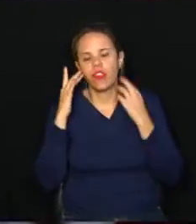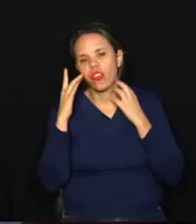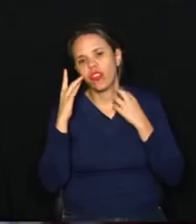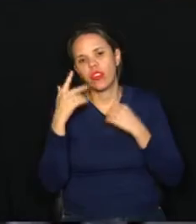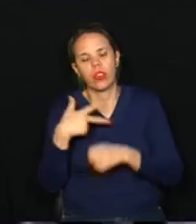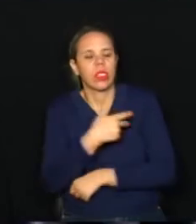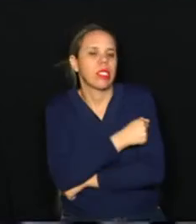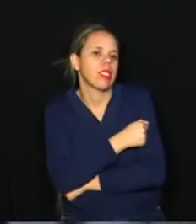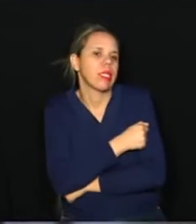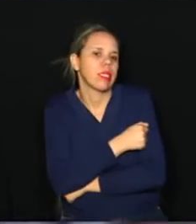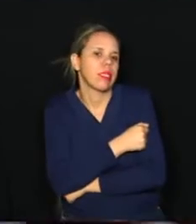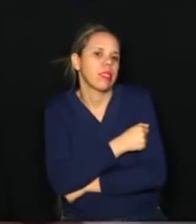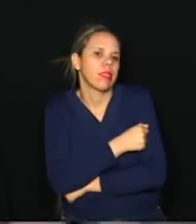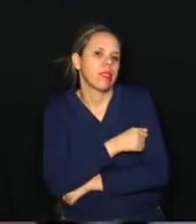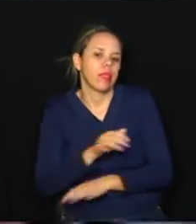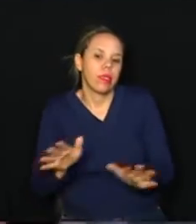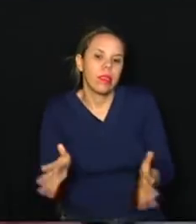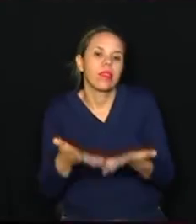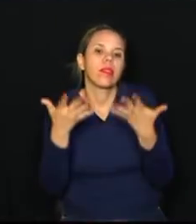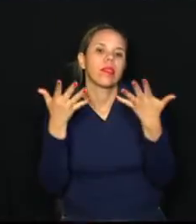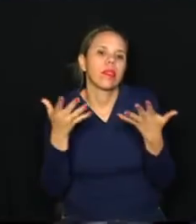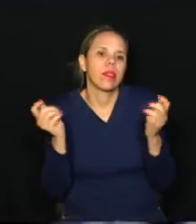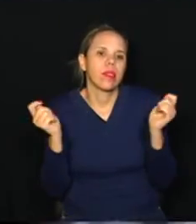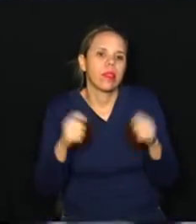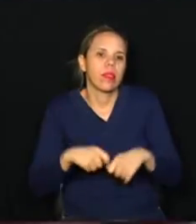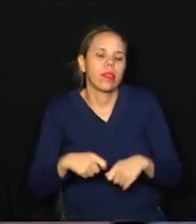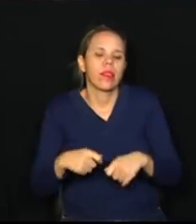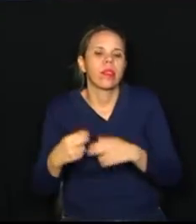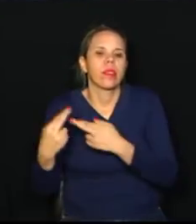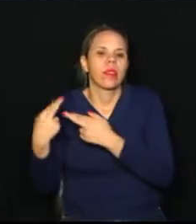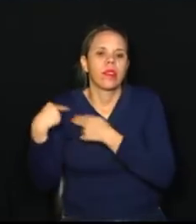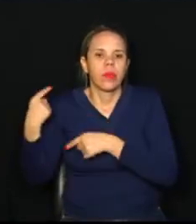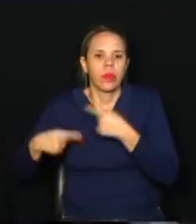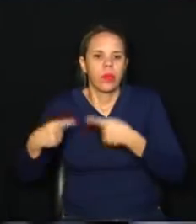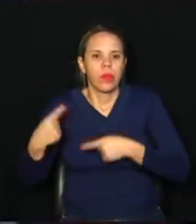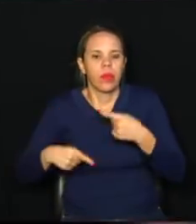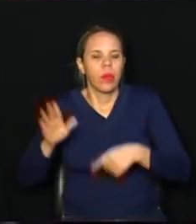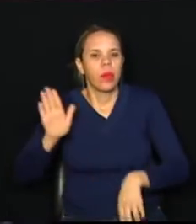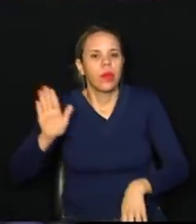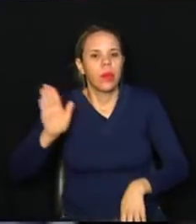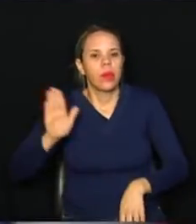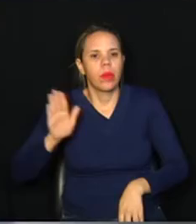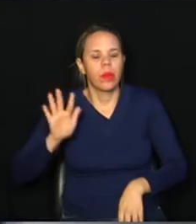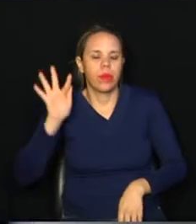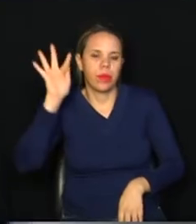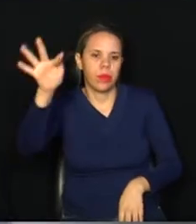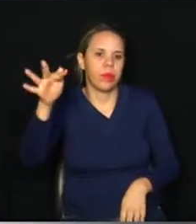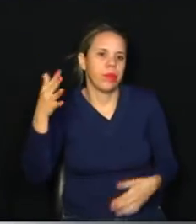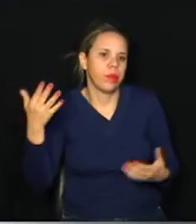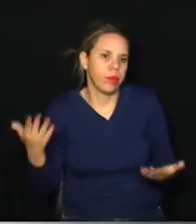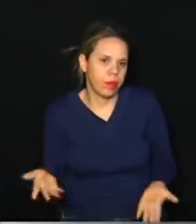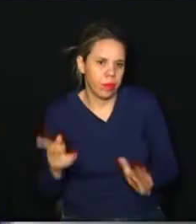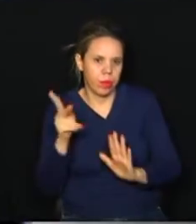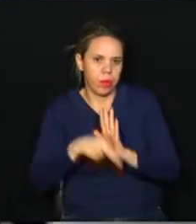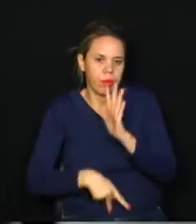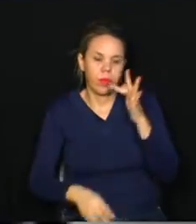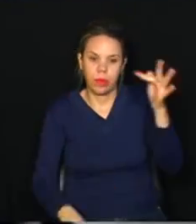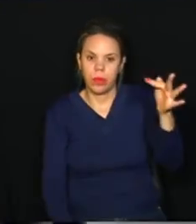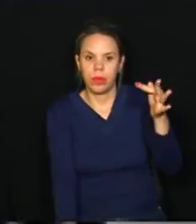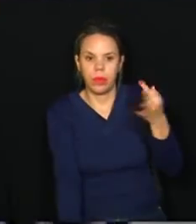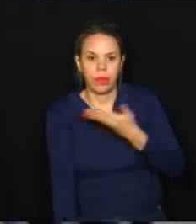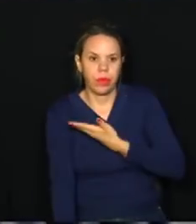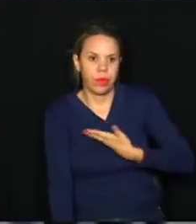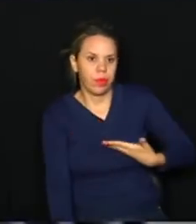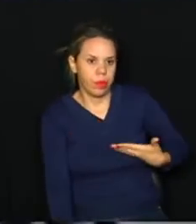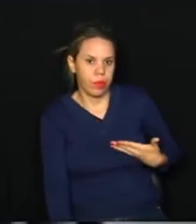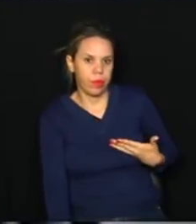vacina prestigia, dá cabedal político para candidaturas futuras, para projetos futuros de governo, o